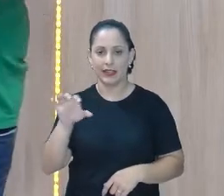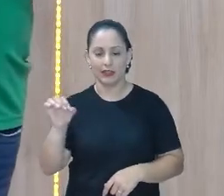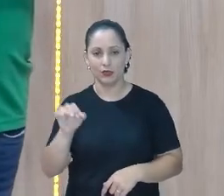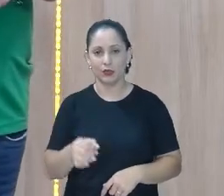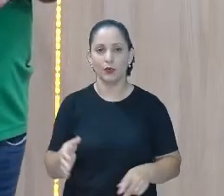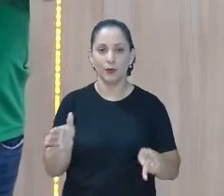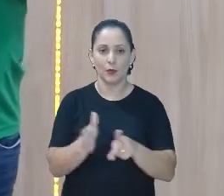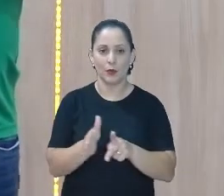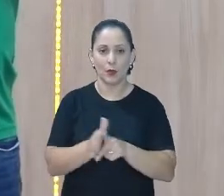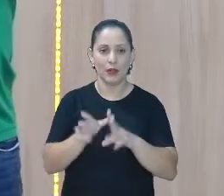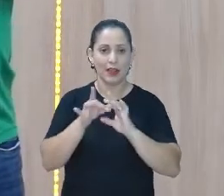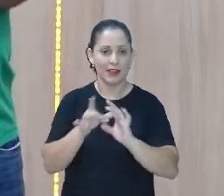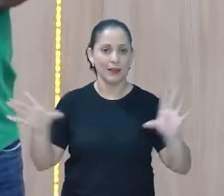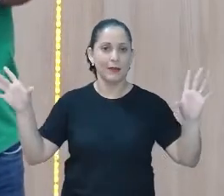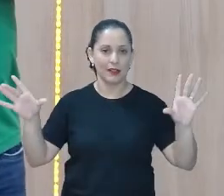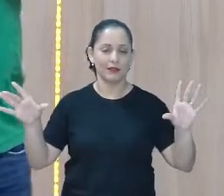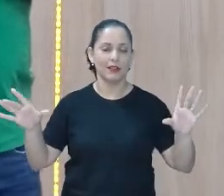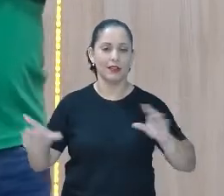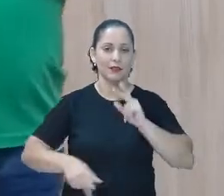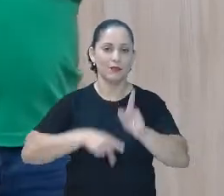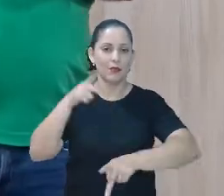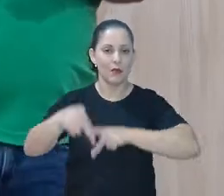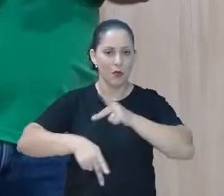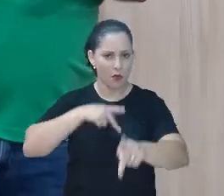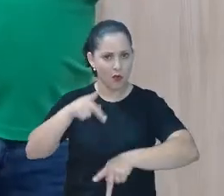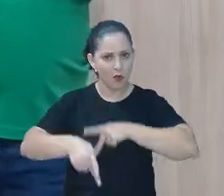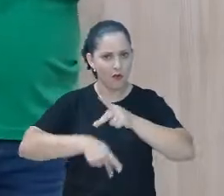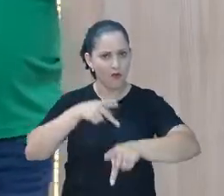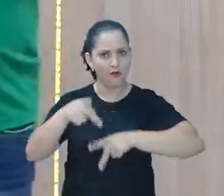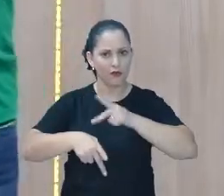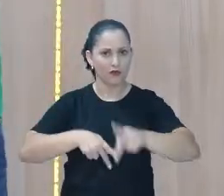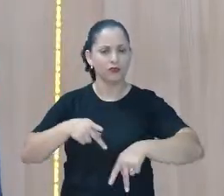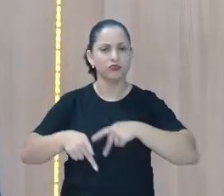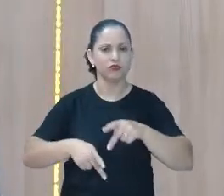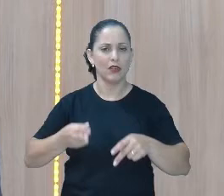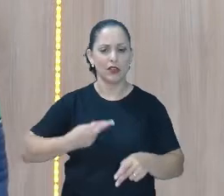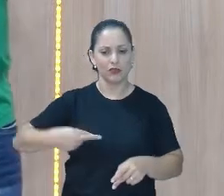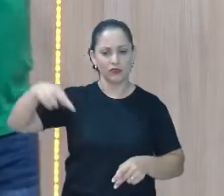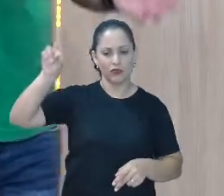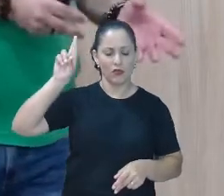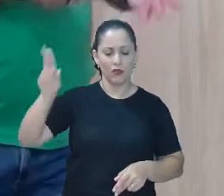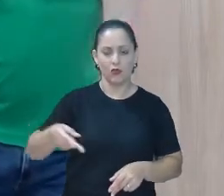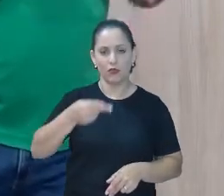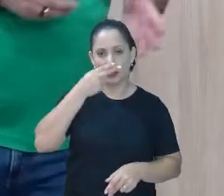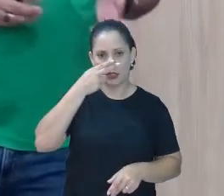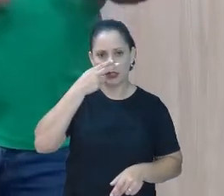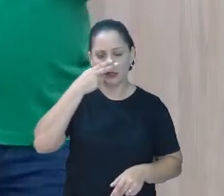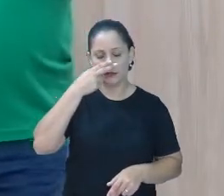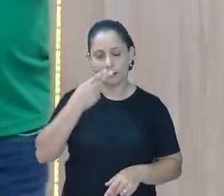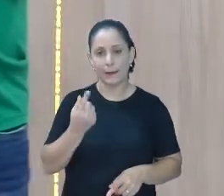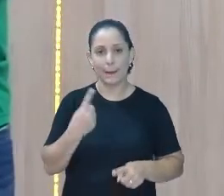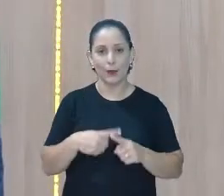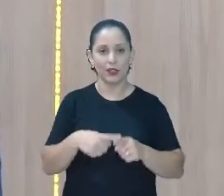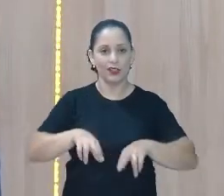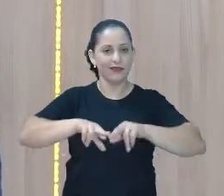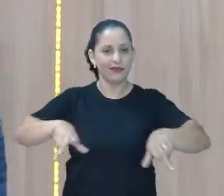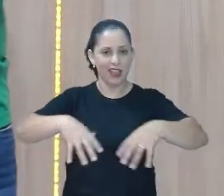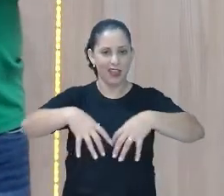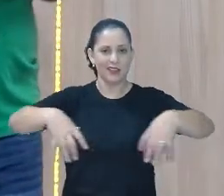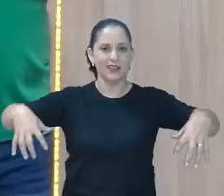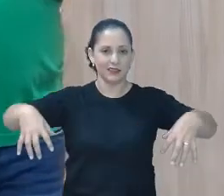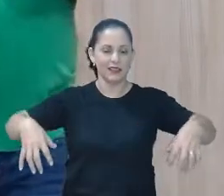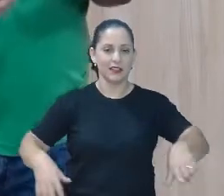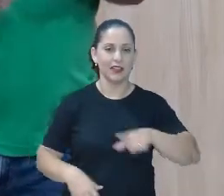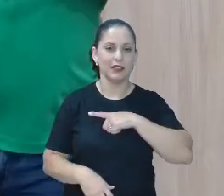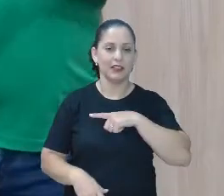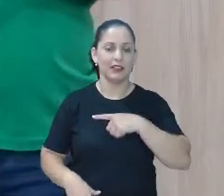aos cristãos. Veja, nesse período existia um problema entre cristãos e romanos. Por quê? Os cristãos, né, eles